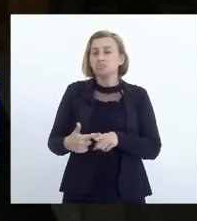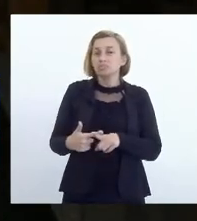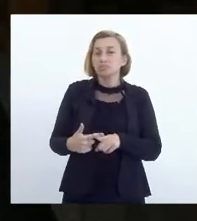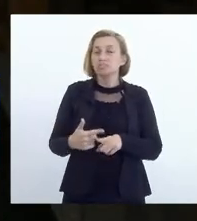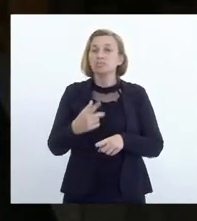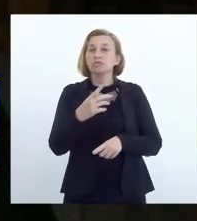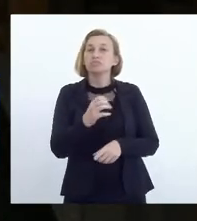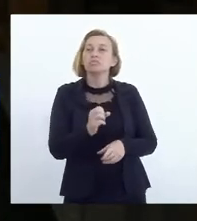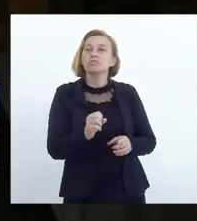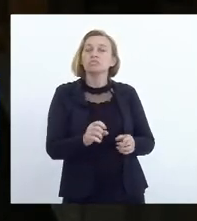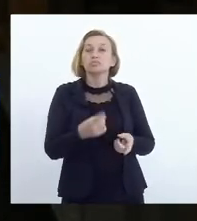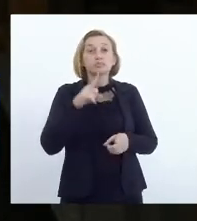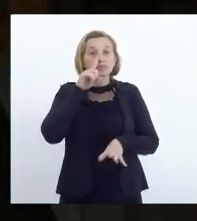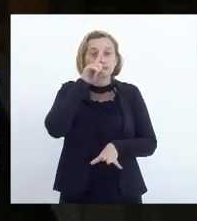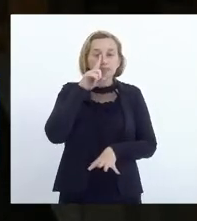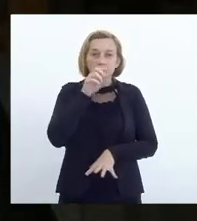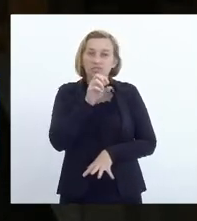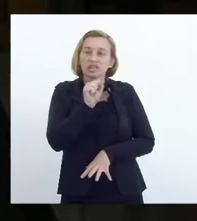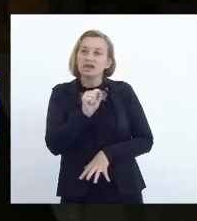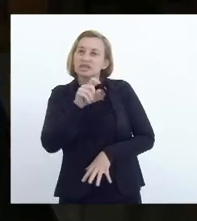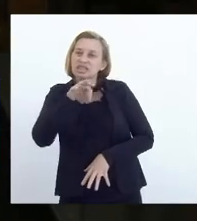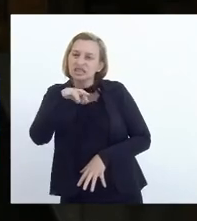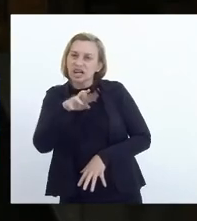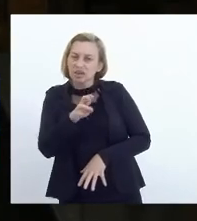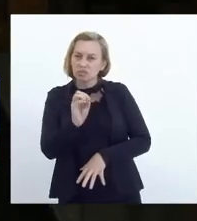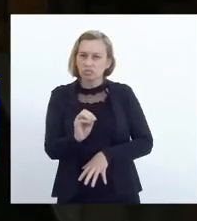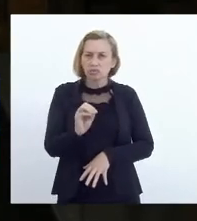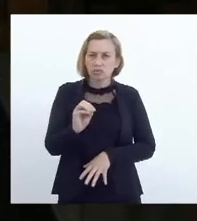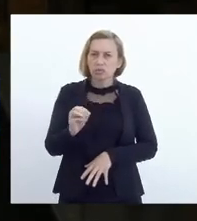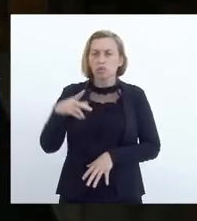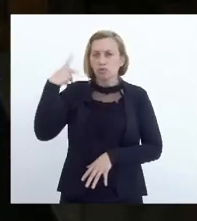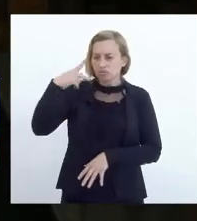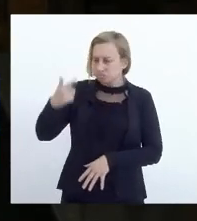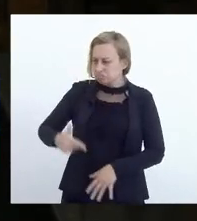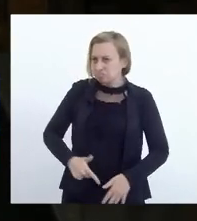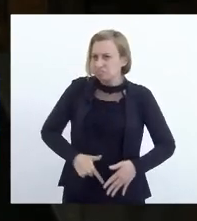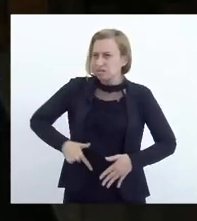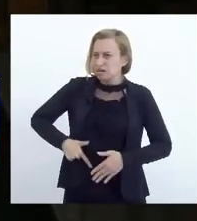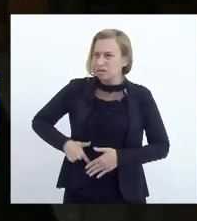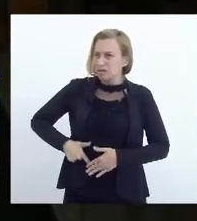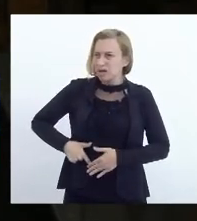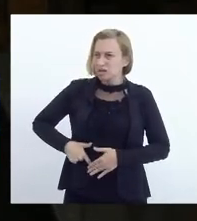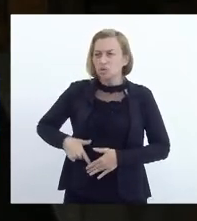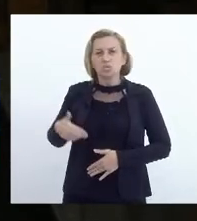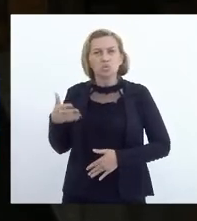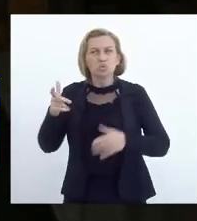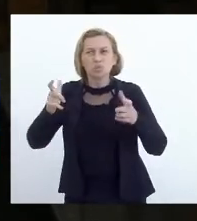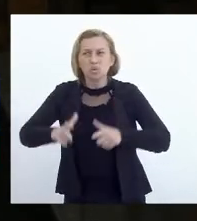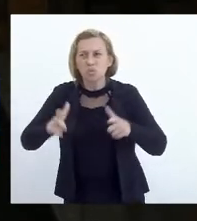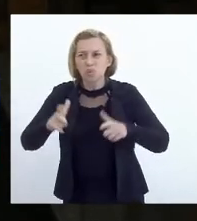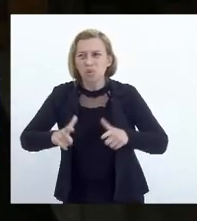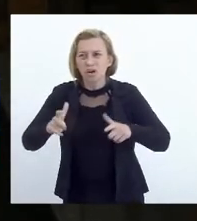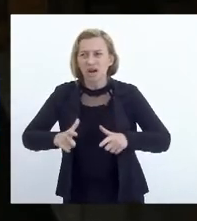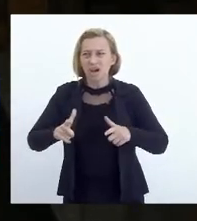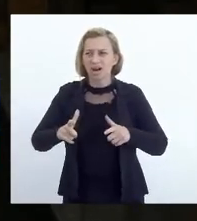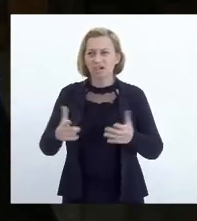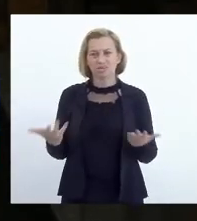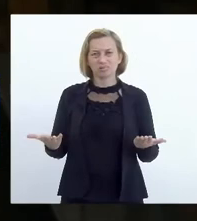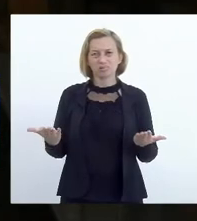sanitário, o parlamentar, ao entrar armado numa instituição psiquiátrica, abraçar